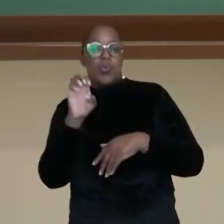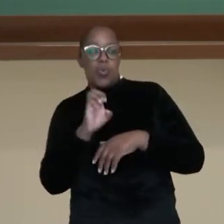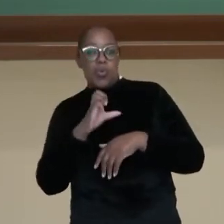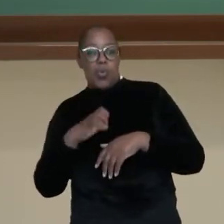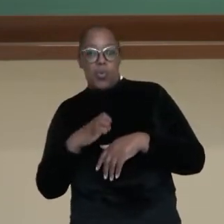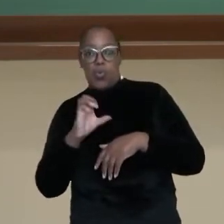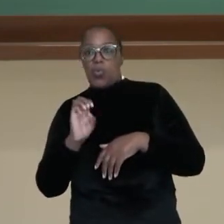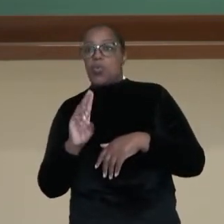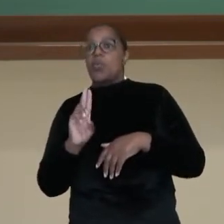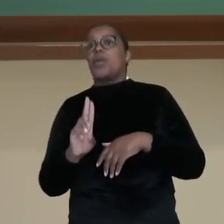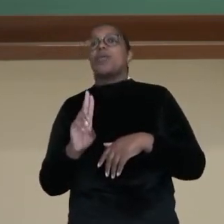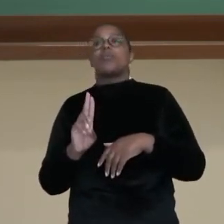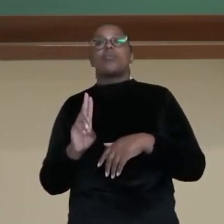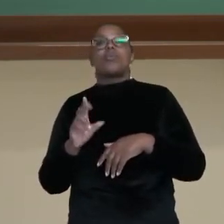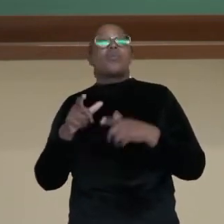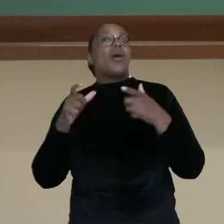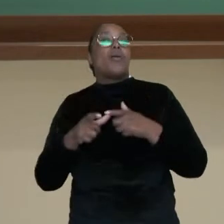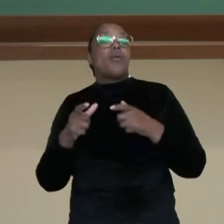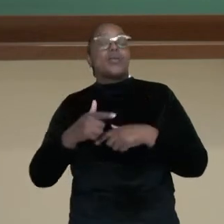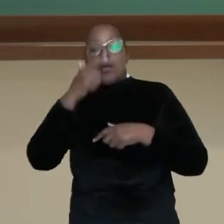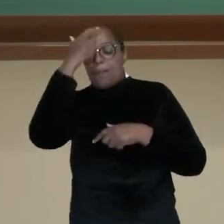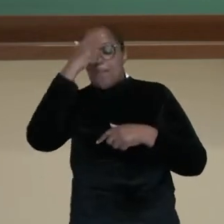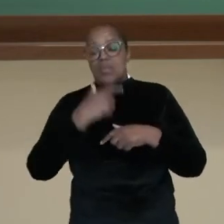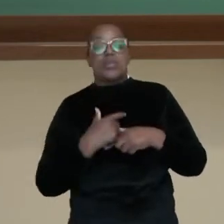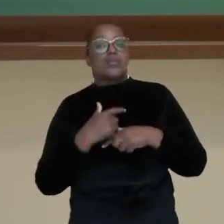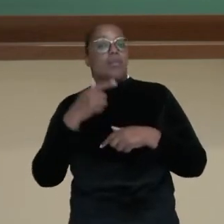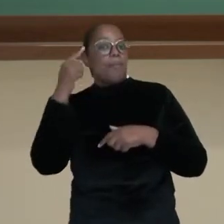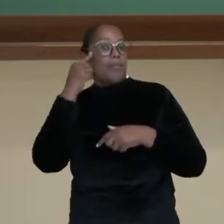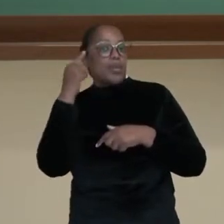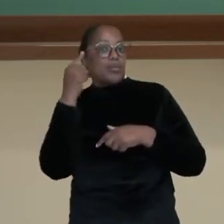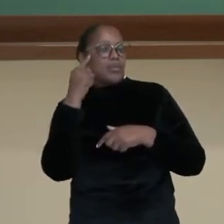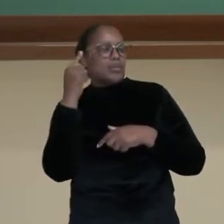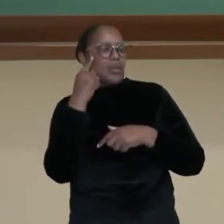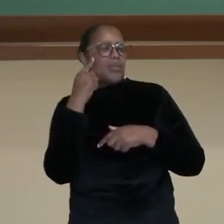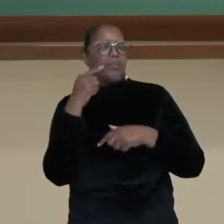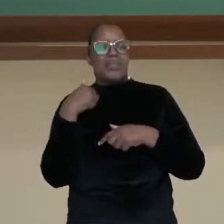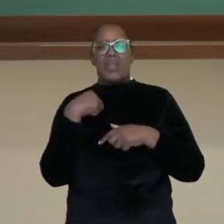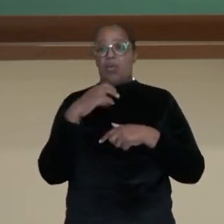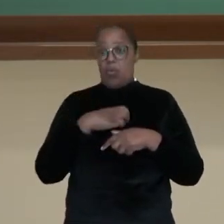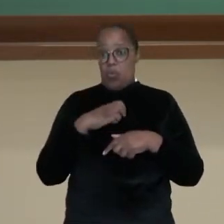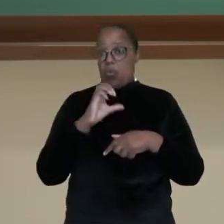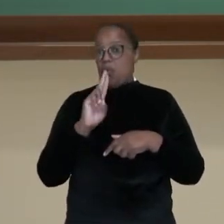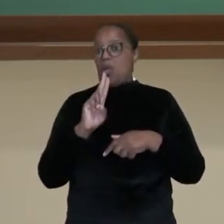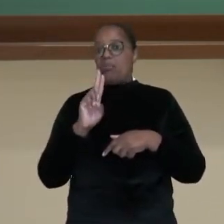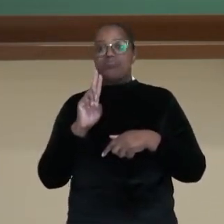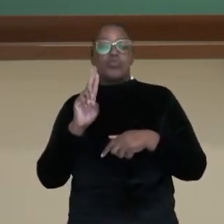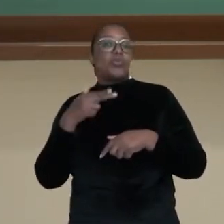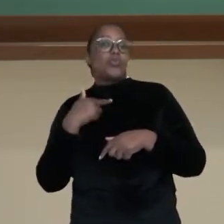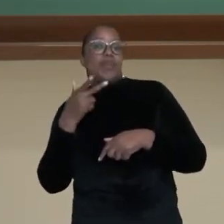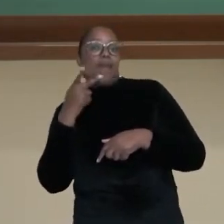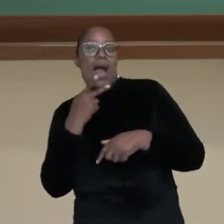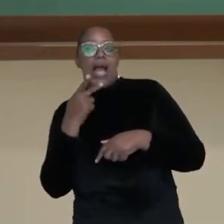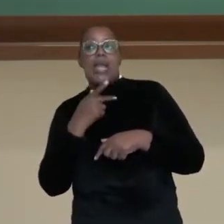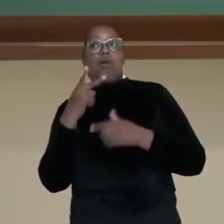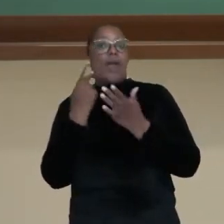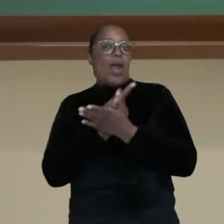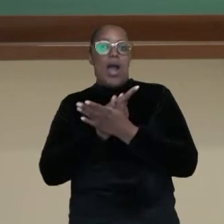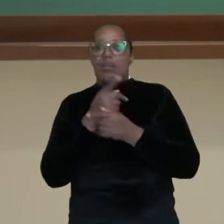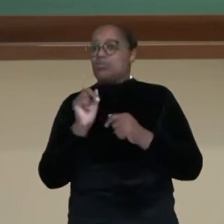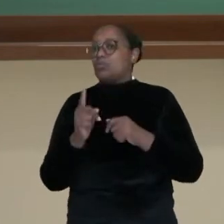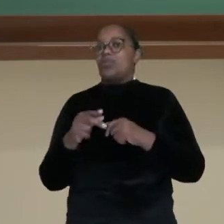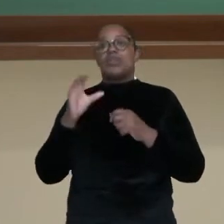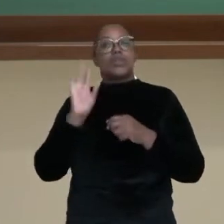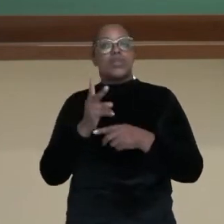Que pode pensar sobre a sua moralidade, aquele eu que pode falar assim, não, eu tô certo, eu tô errado, eu não vou compactuar